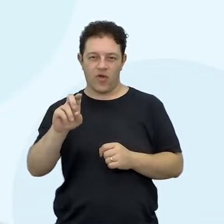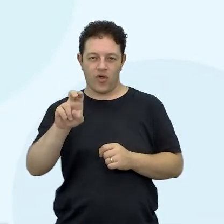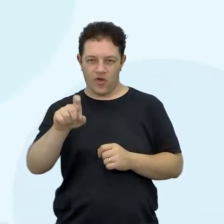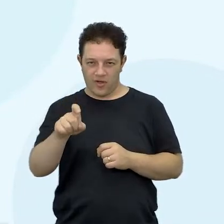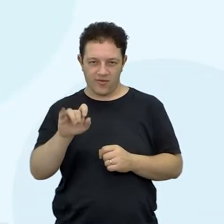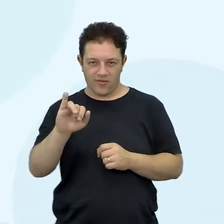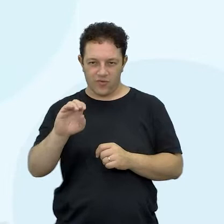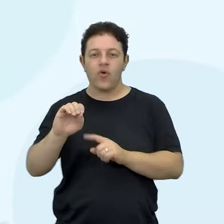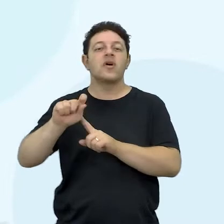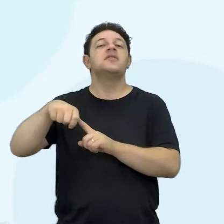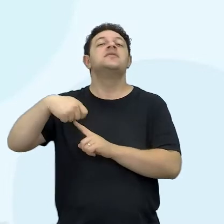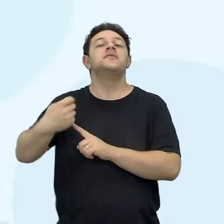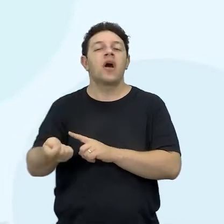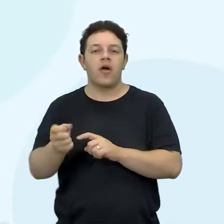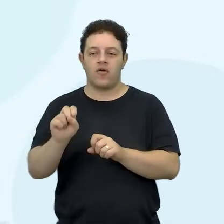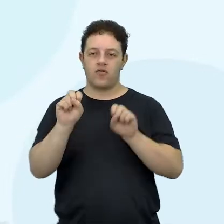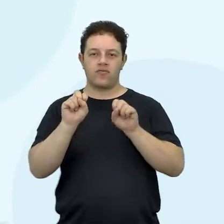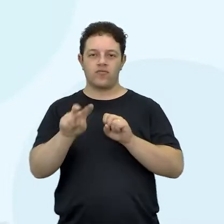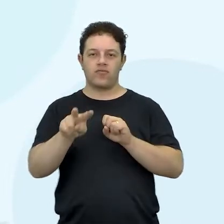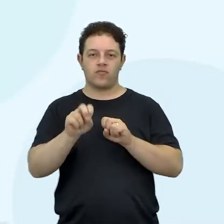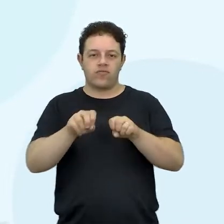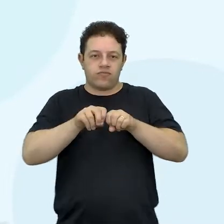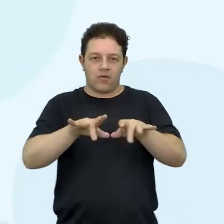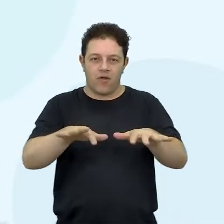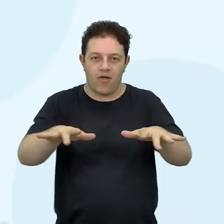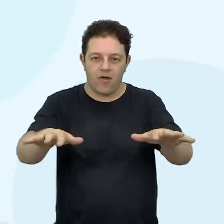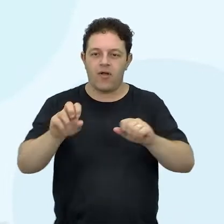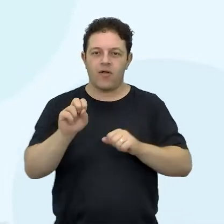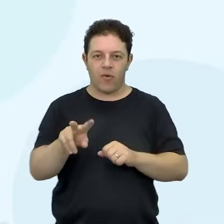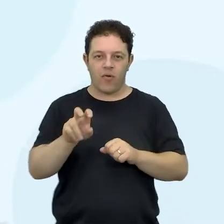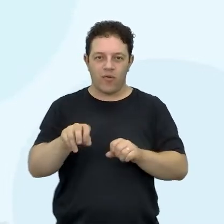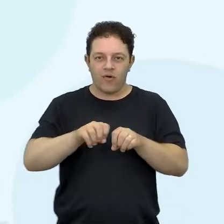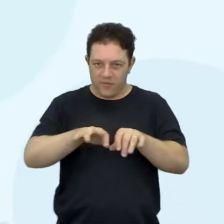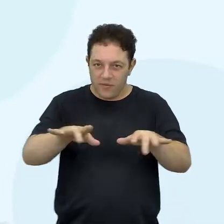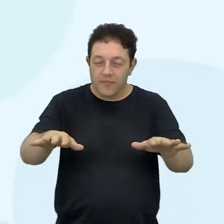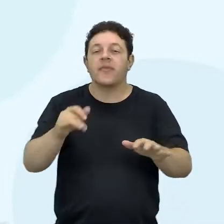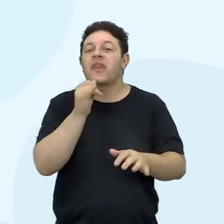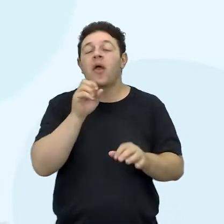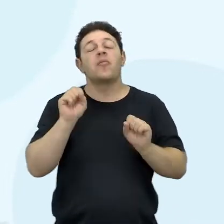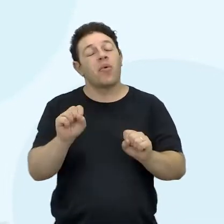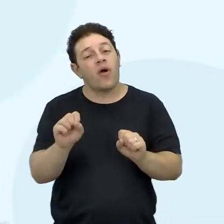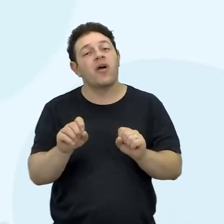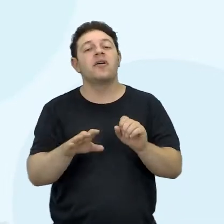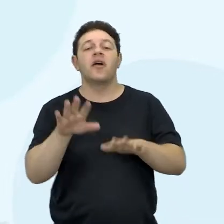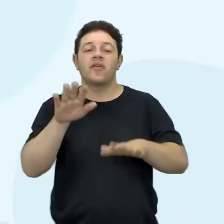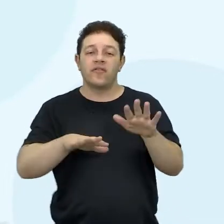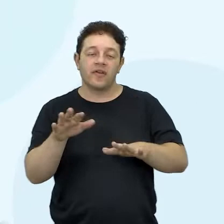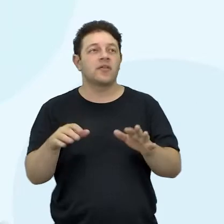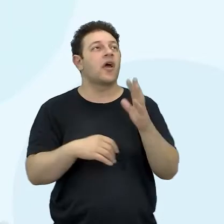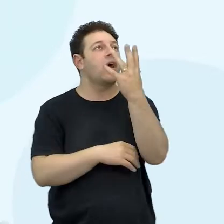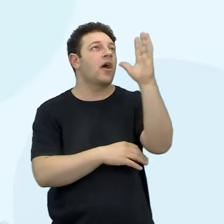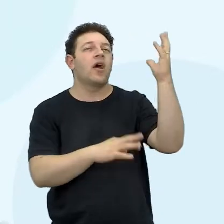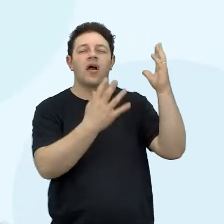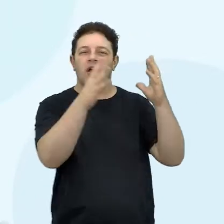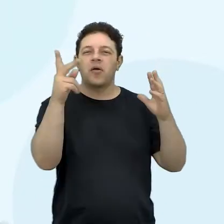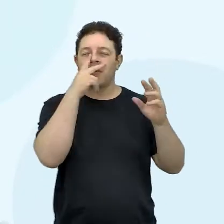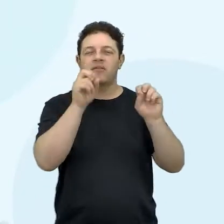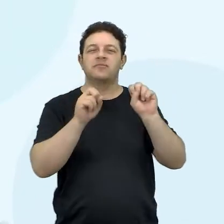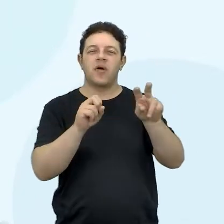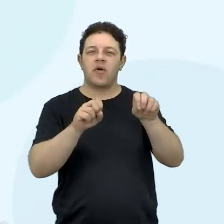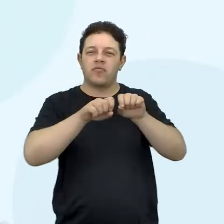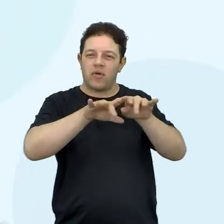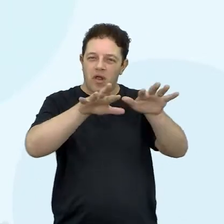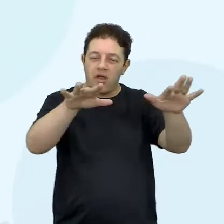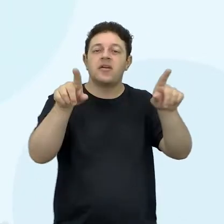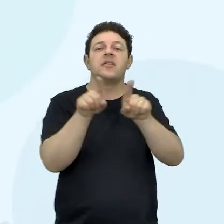por exemplo, né, nas contaminações, não só na questão da contaminação ambiental, mas também na contaminação